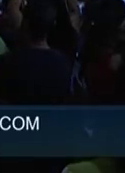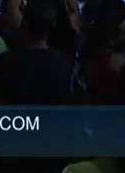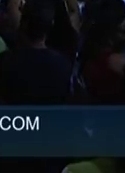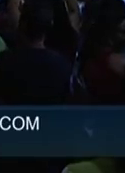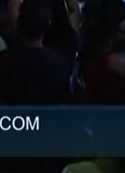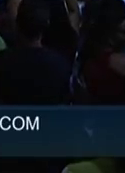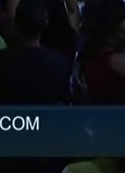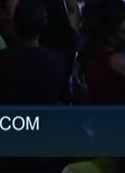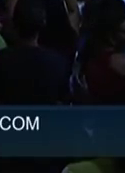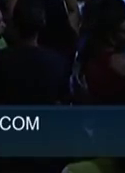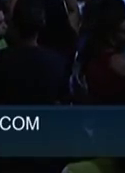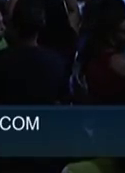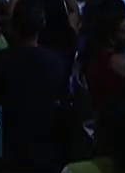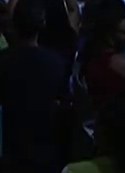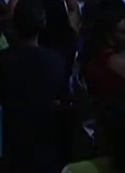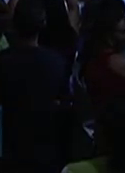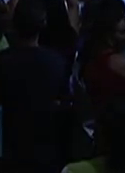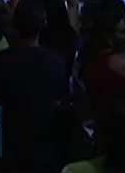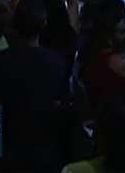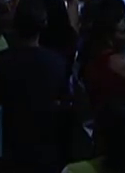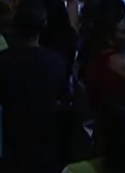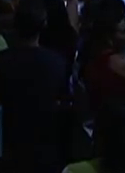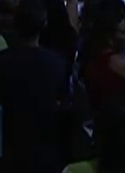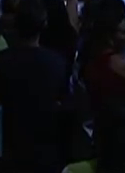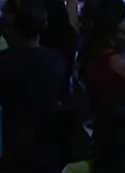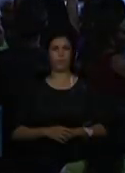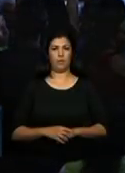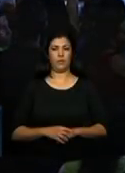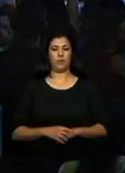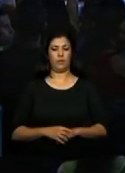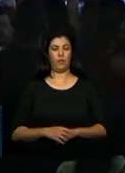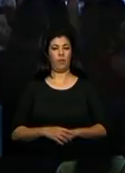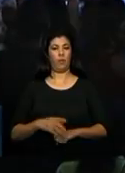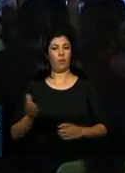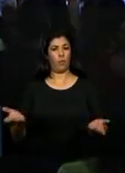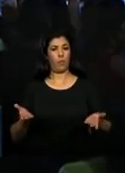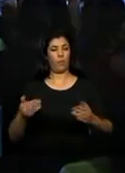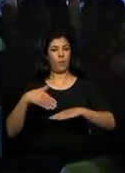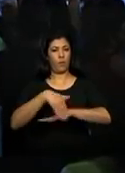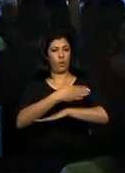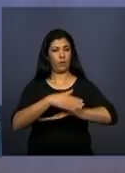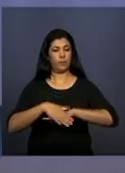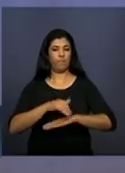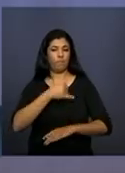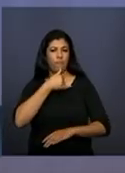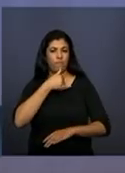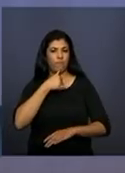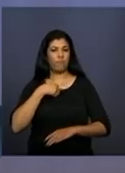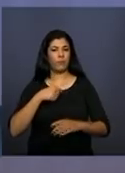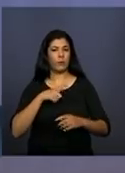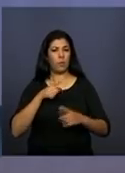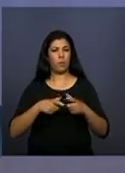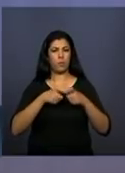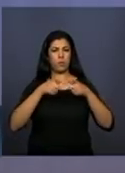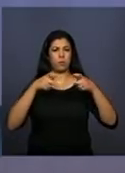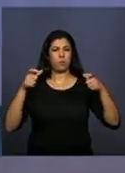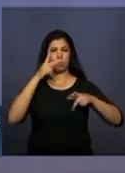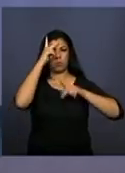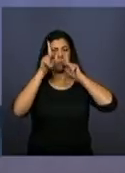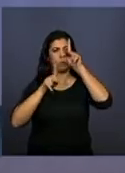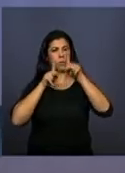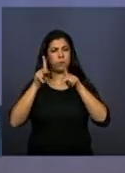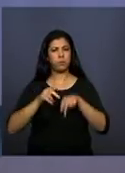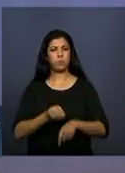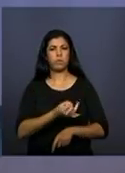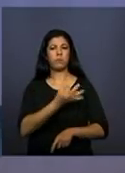Nós estamos falando aí de famílias que estão em situação de rua. Hoje a rua, infelizmente, ela aumentou. Né? A população de